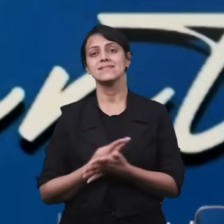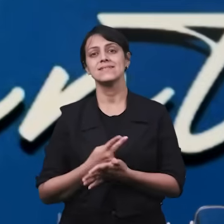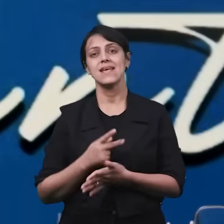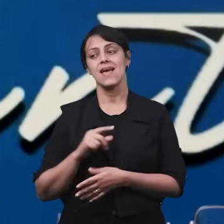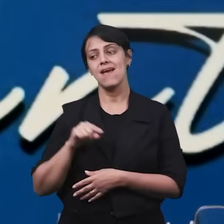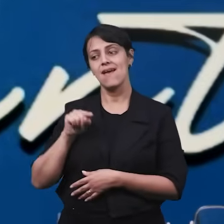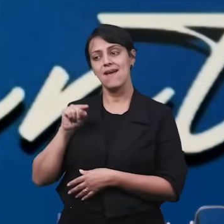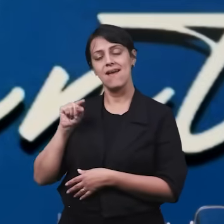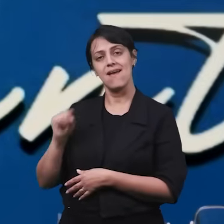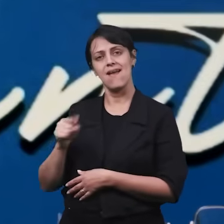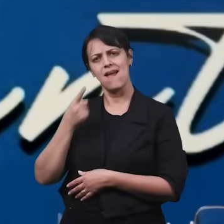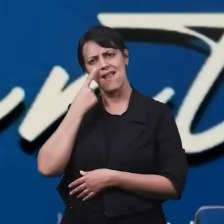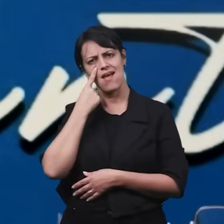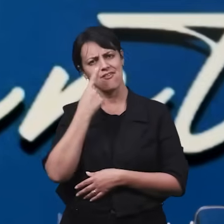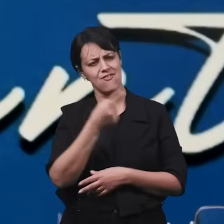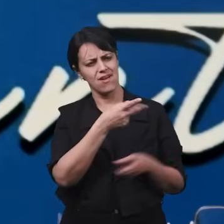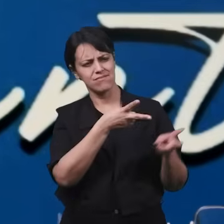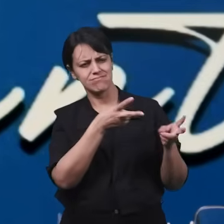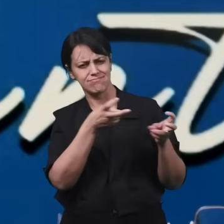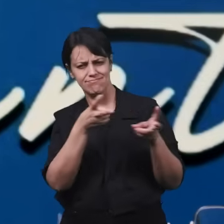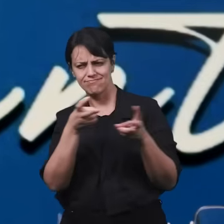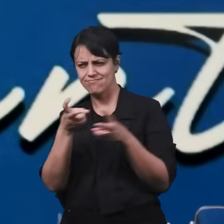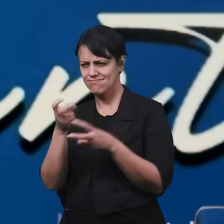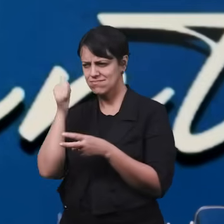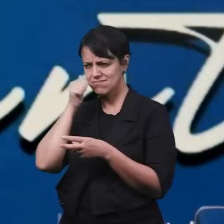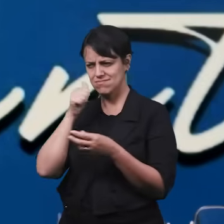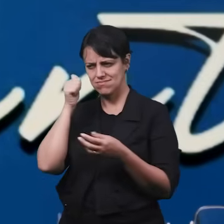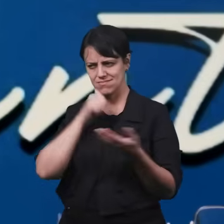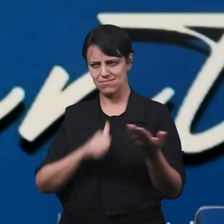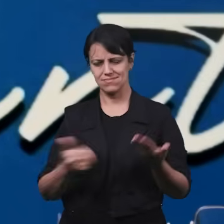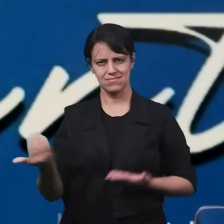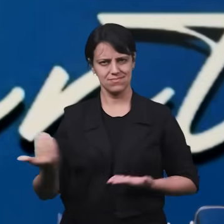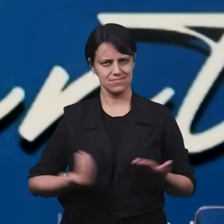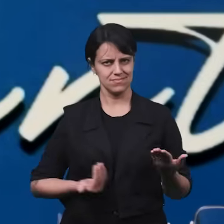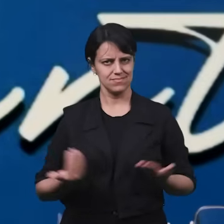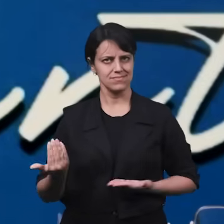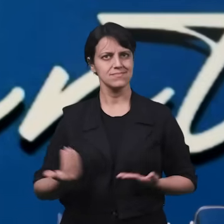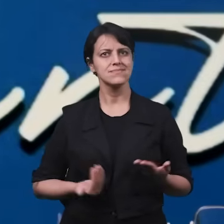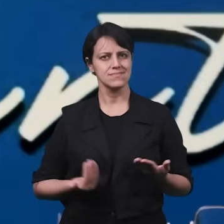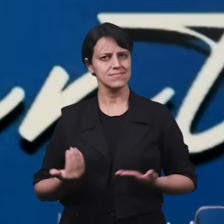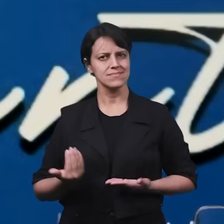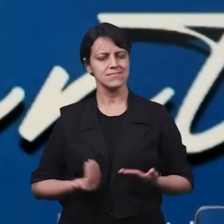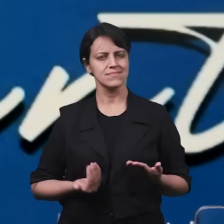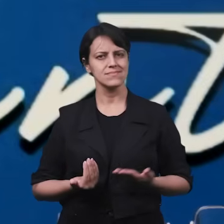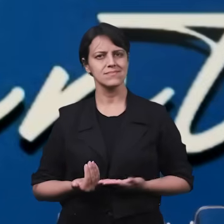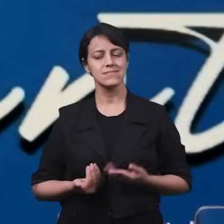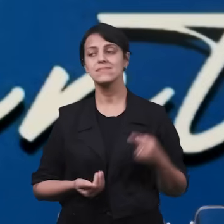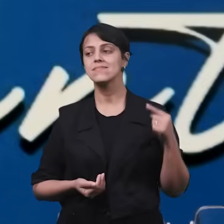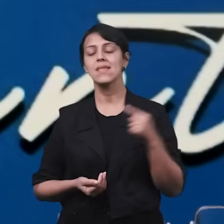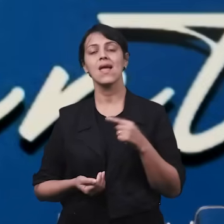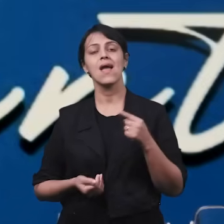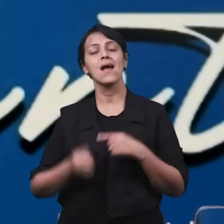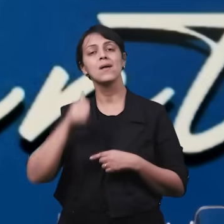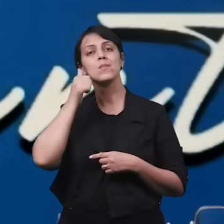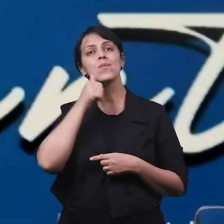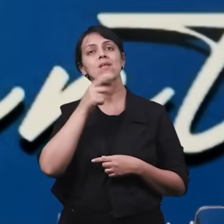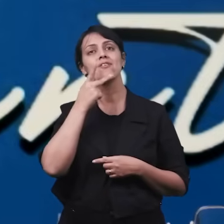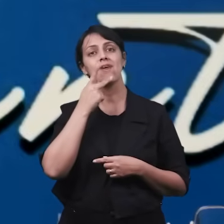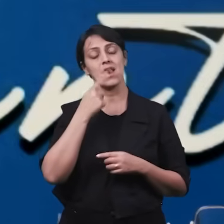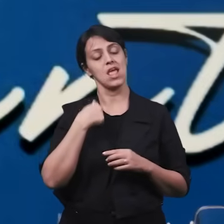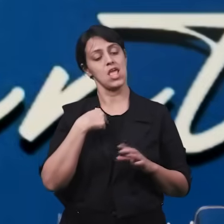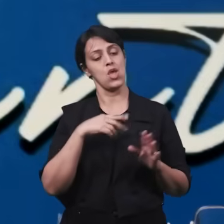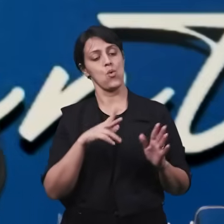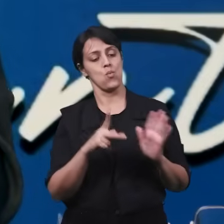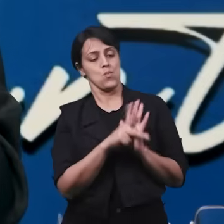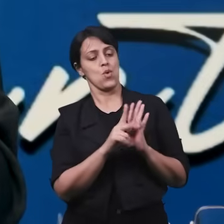fato de ela ver o comportamento das irmãs da igreja, essa senhora, inclusive, uma coisa interessante nela, ela